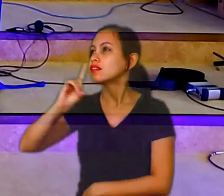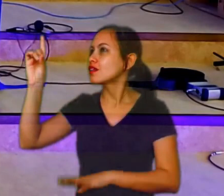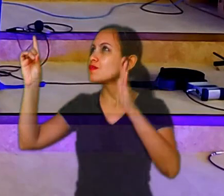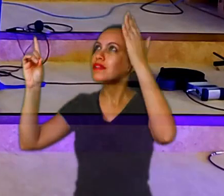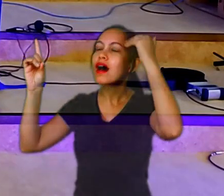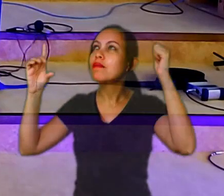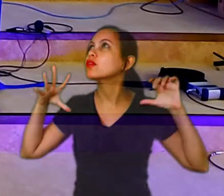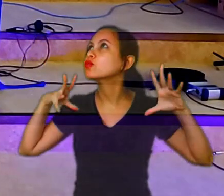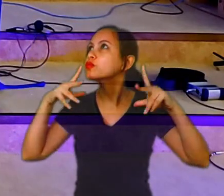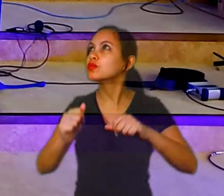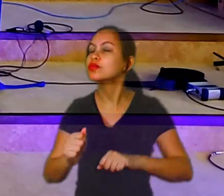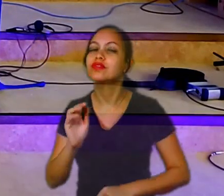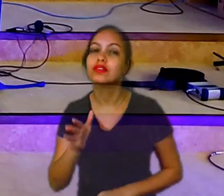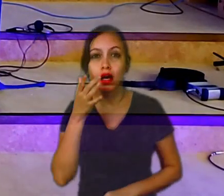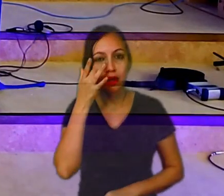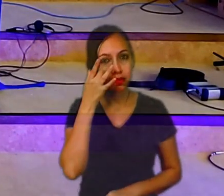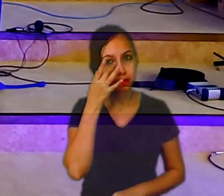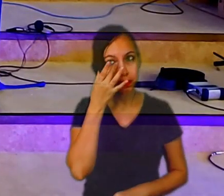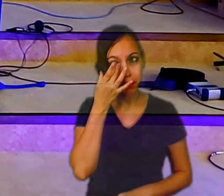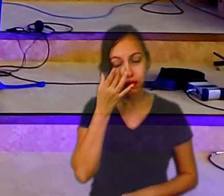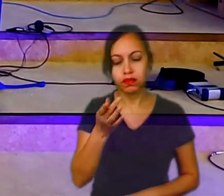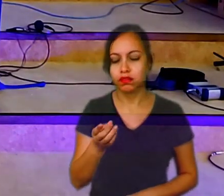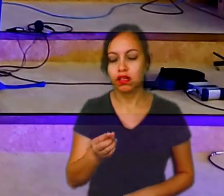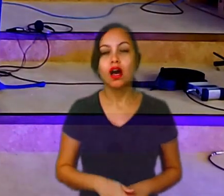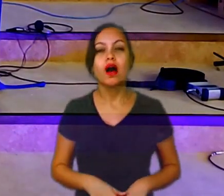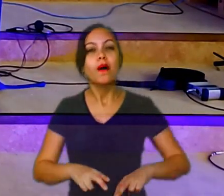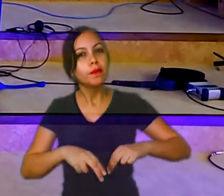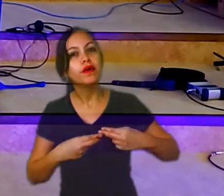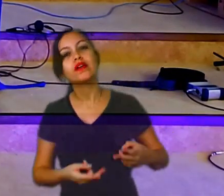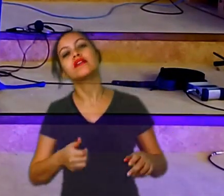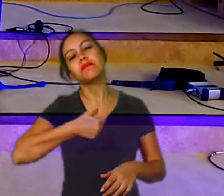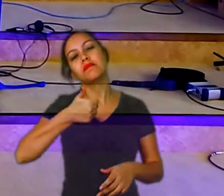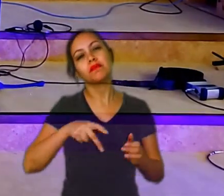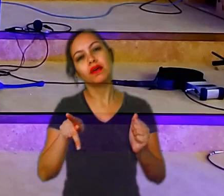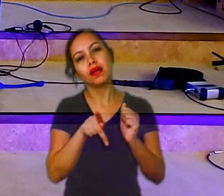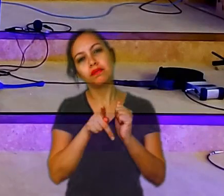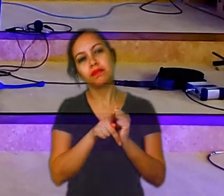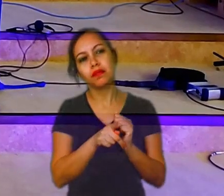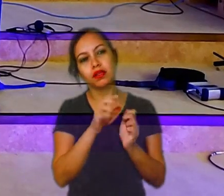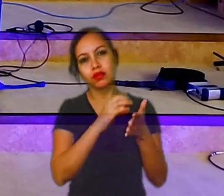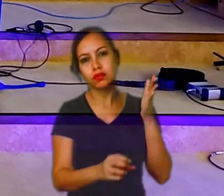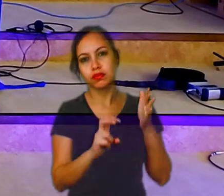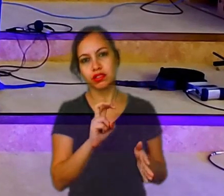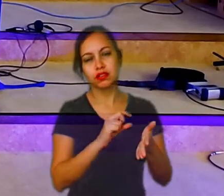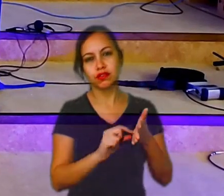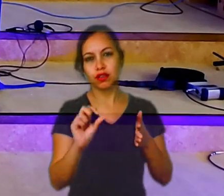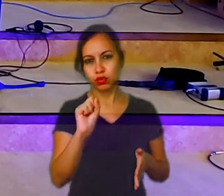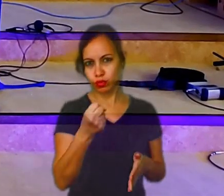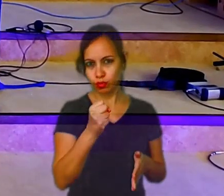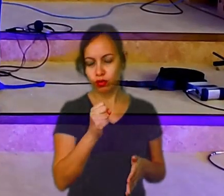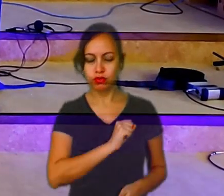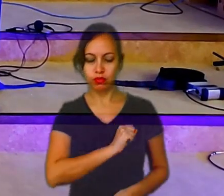tudo. Por isso, queridos, lá em 1 Pedro 5,8, o apóstolo, diante da